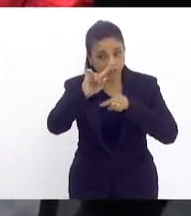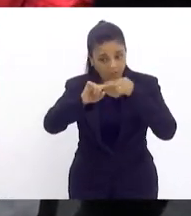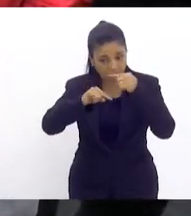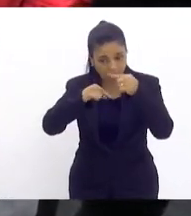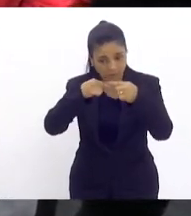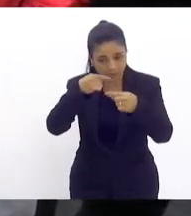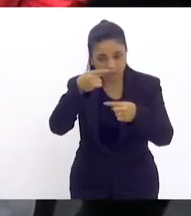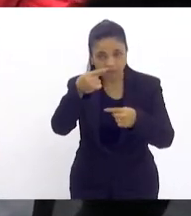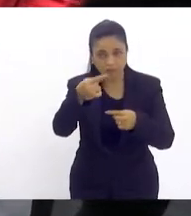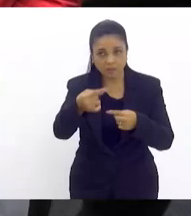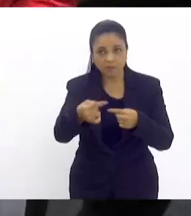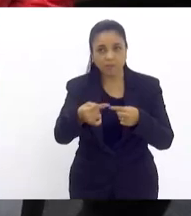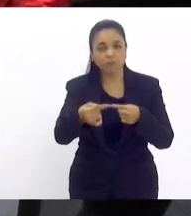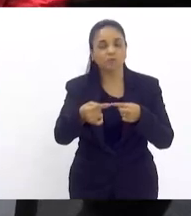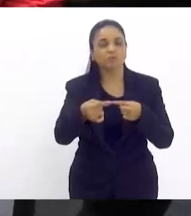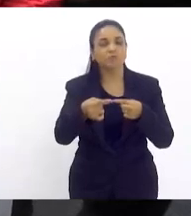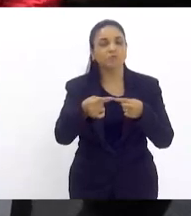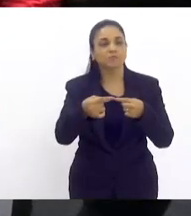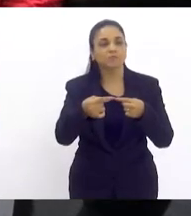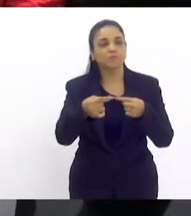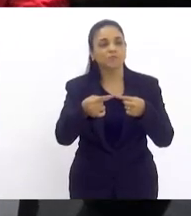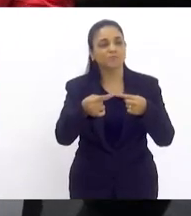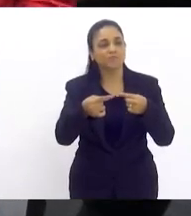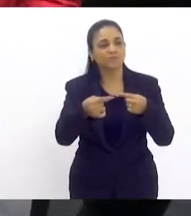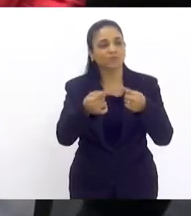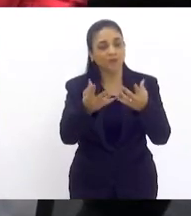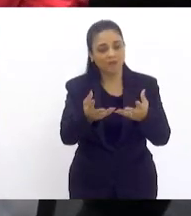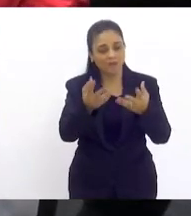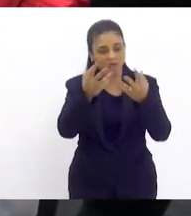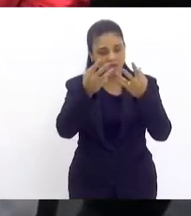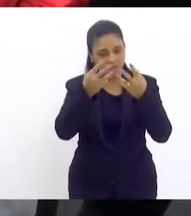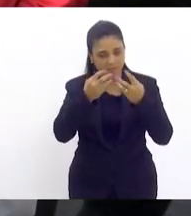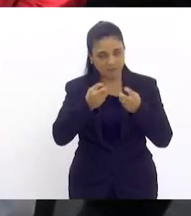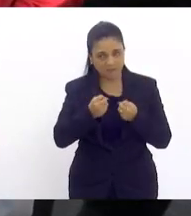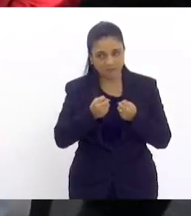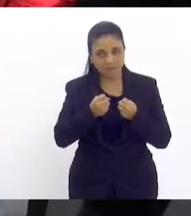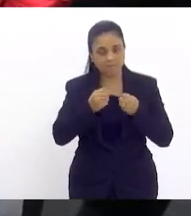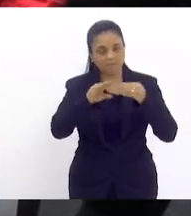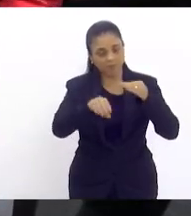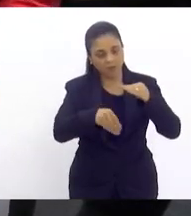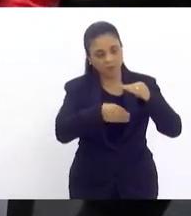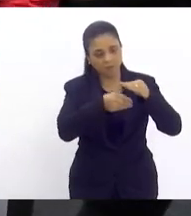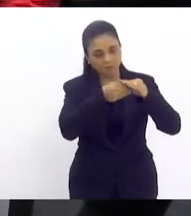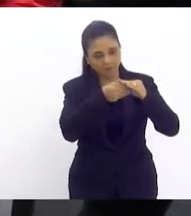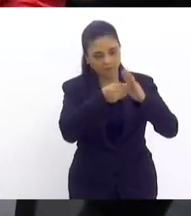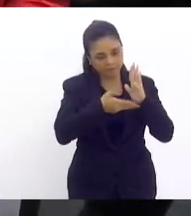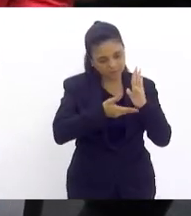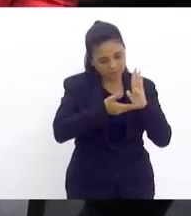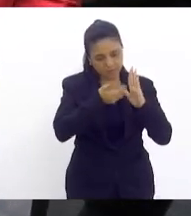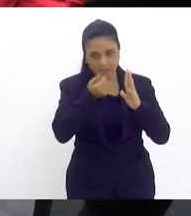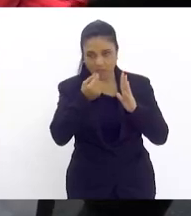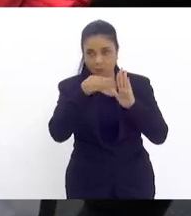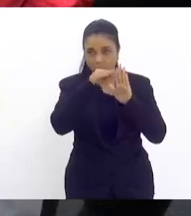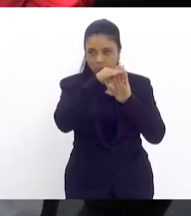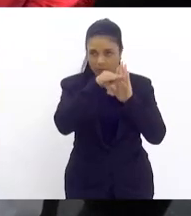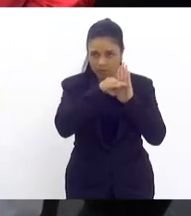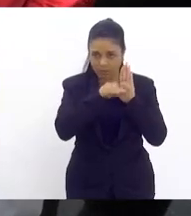três dias para receber recebimento de emenda saiu da pauta